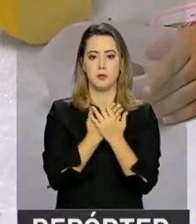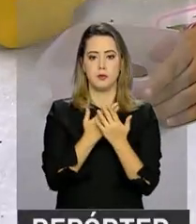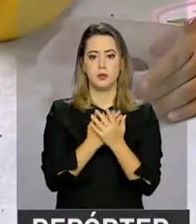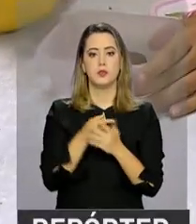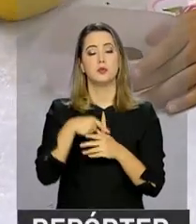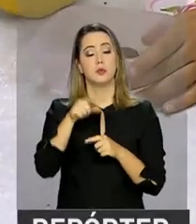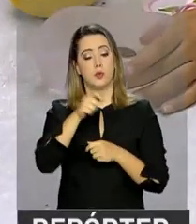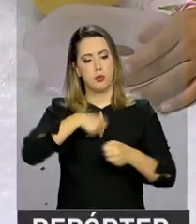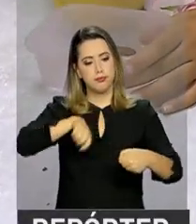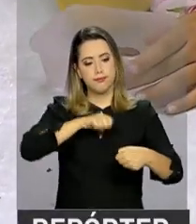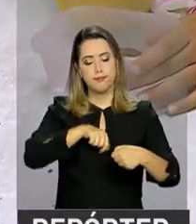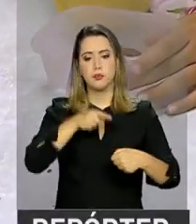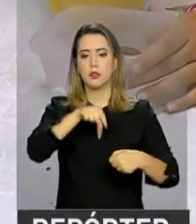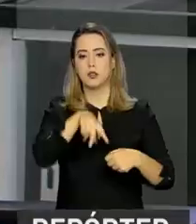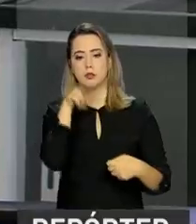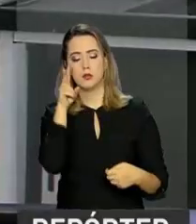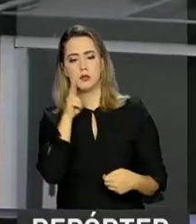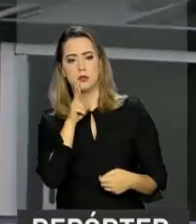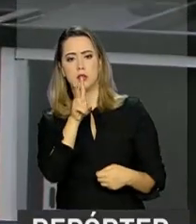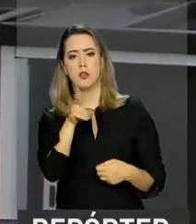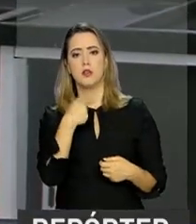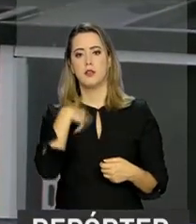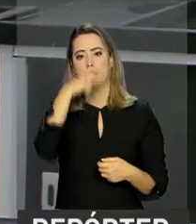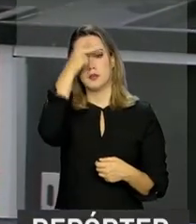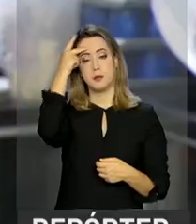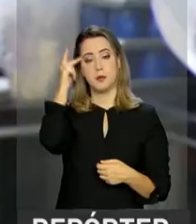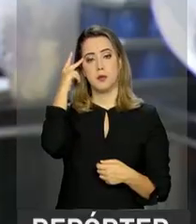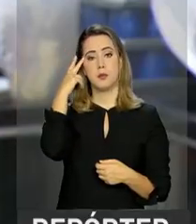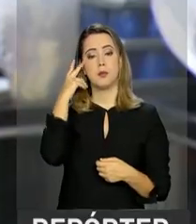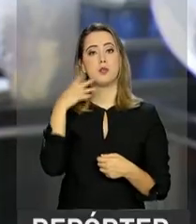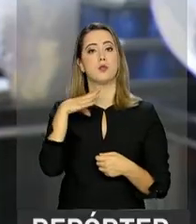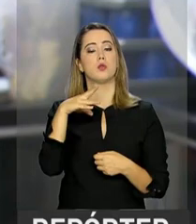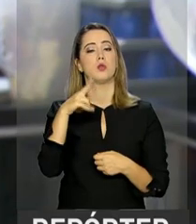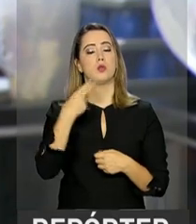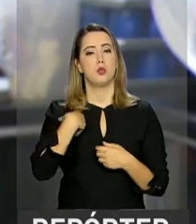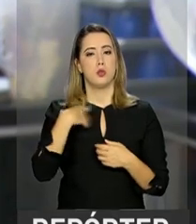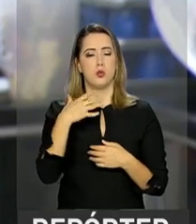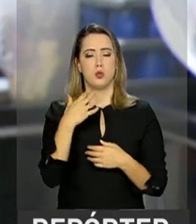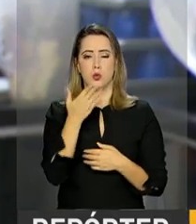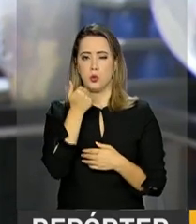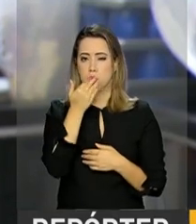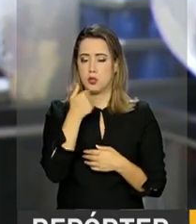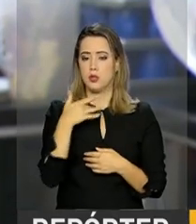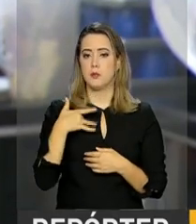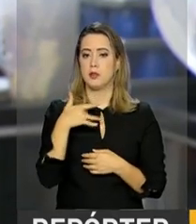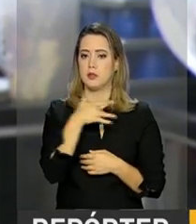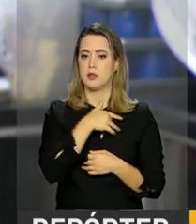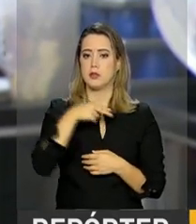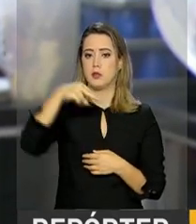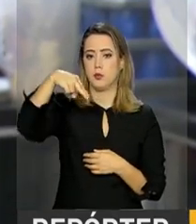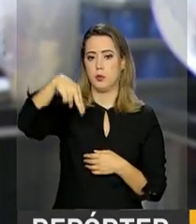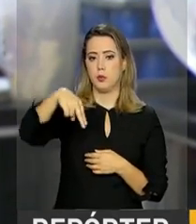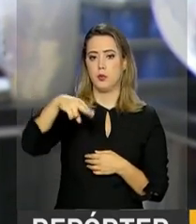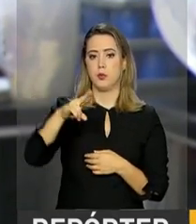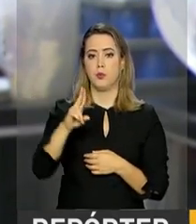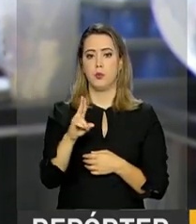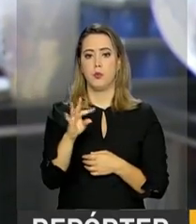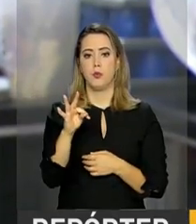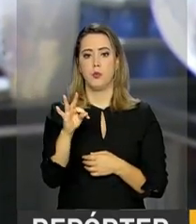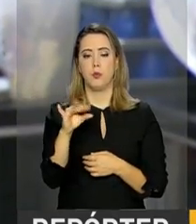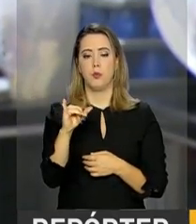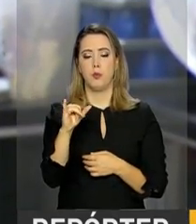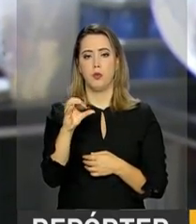a alimentação é monitorada pela nutricionista. Todo o cardápio é elaborado pela equipe de nutricionistas.